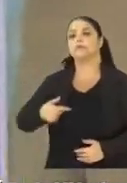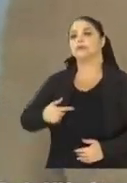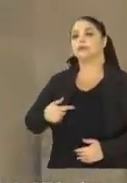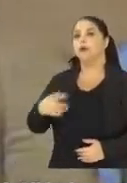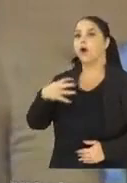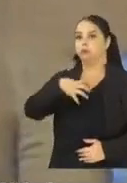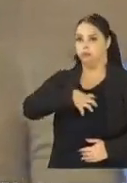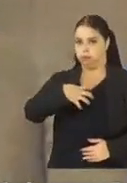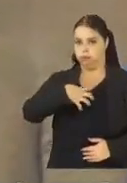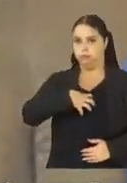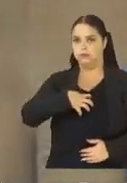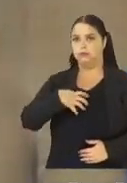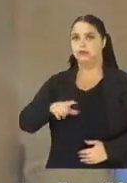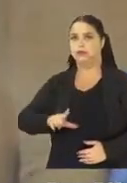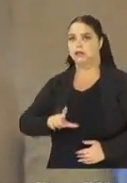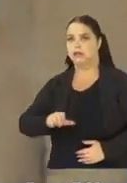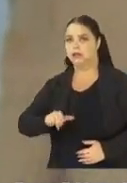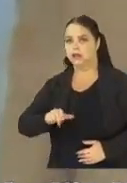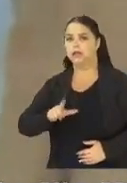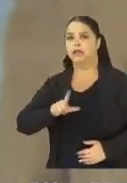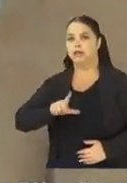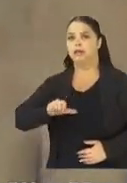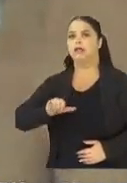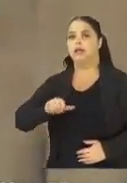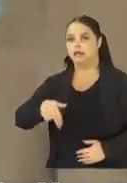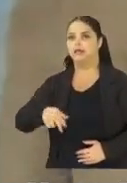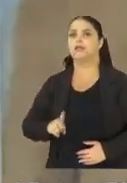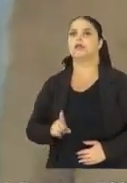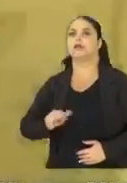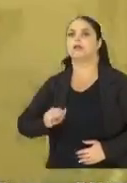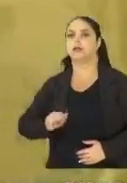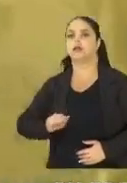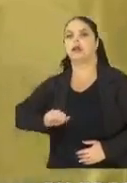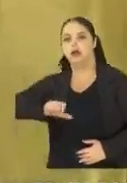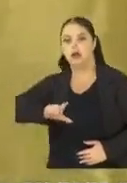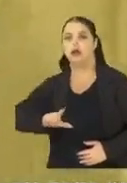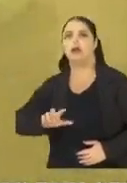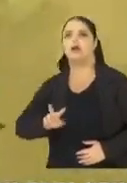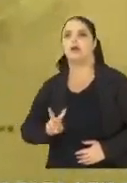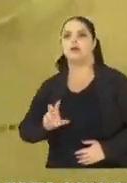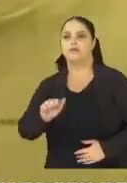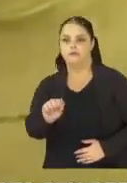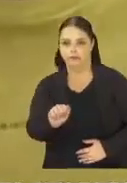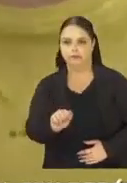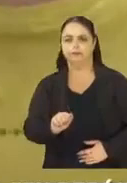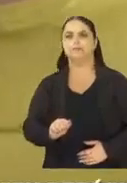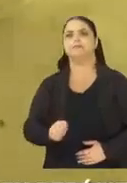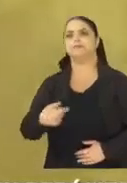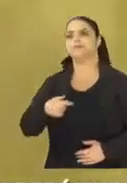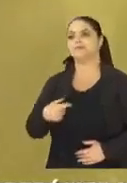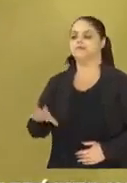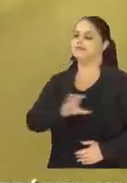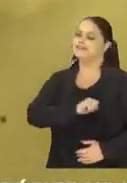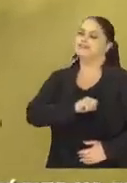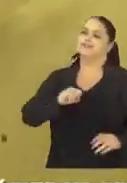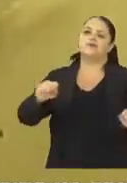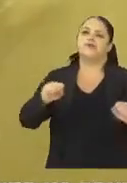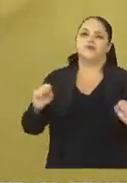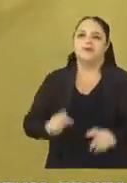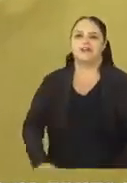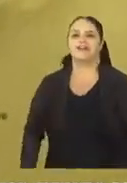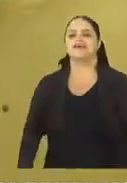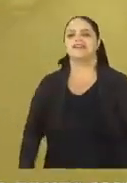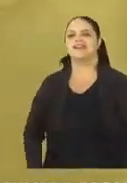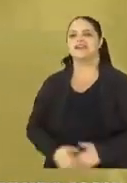sou da Bahia sou Lindalva Bahia eu amo Bahia demais né e